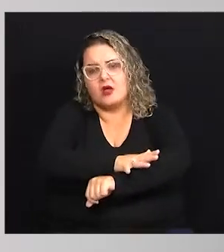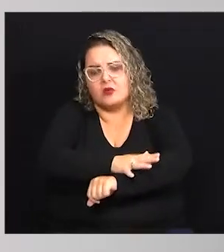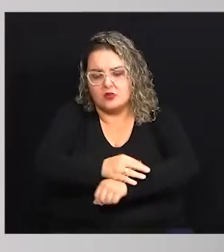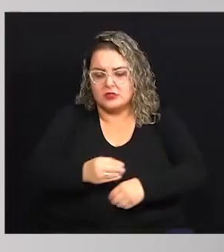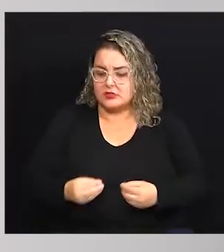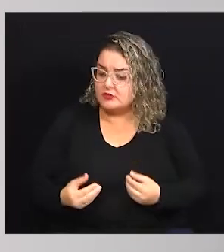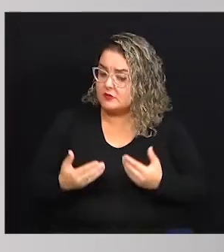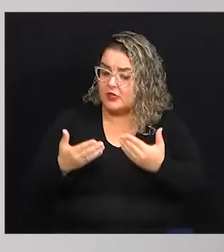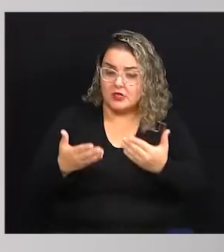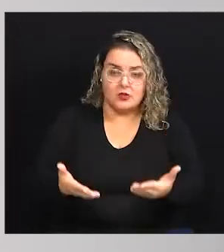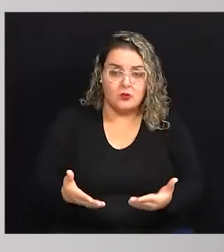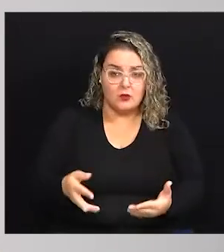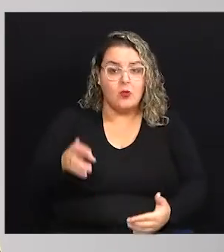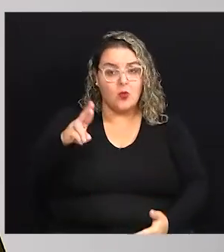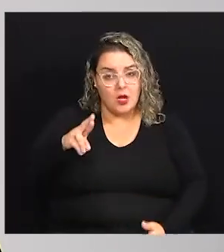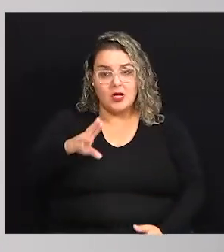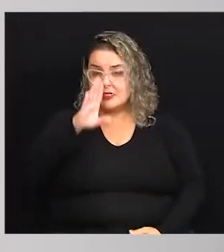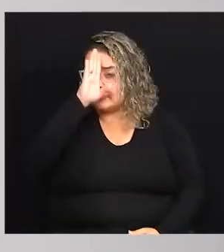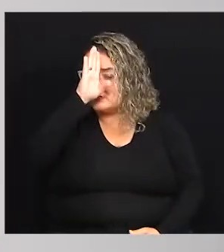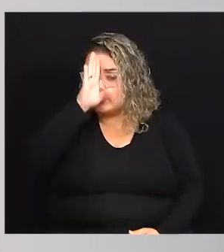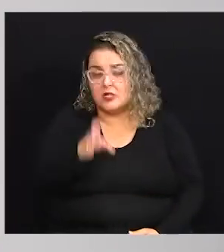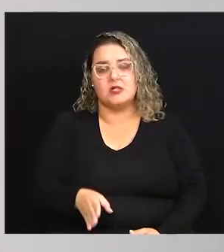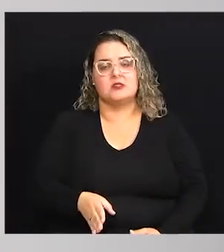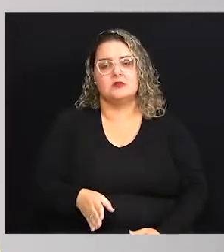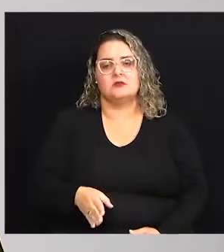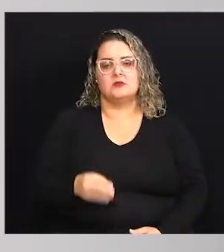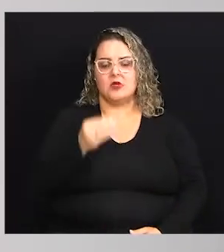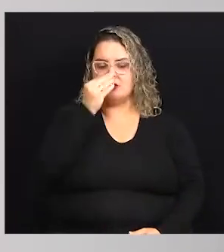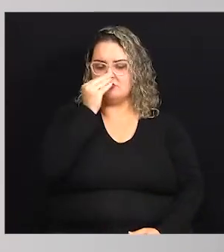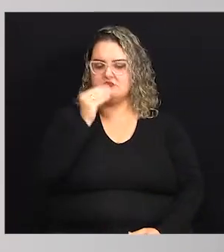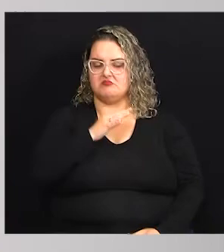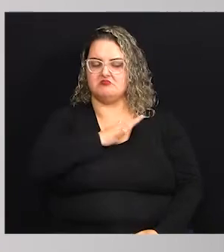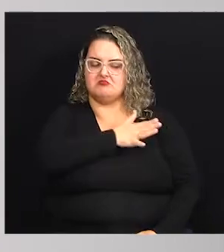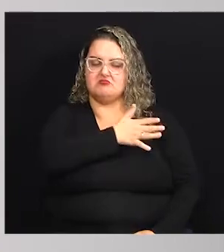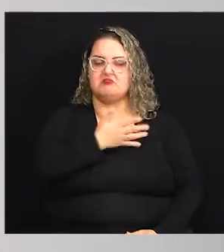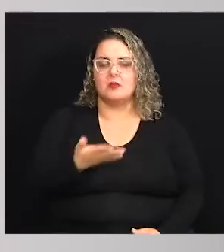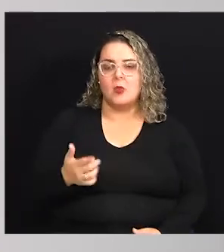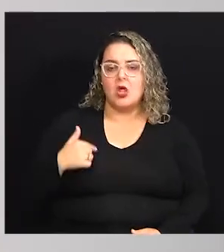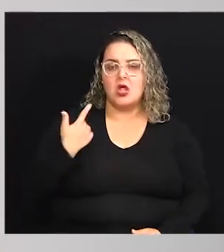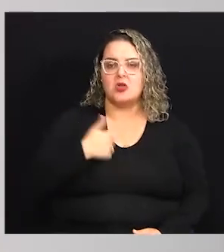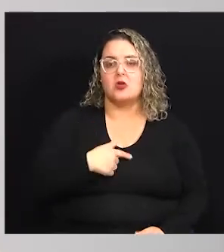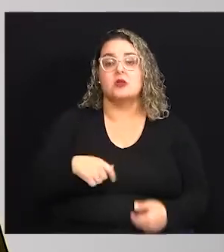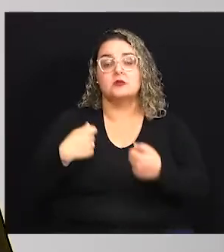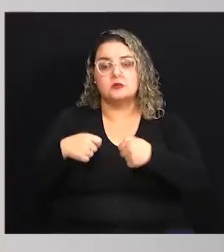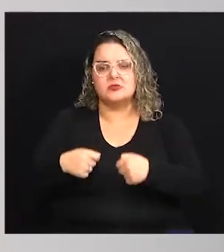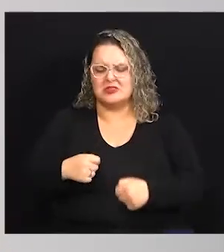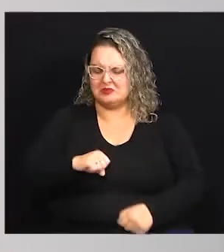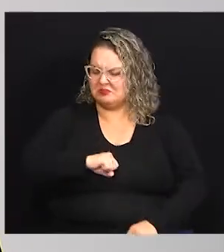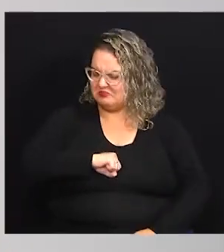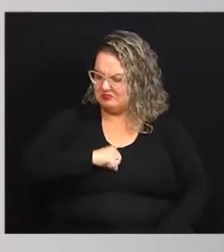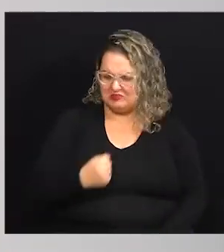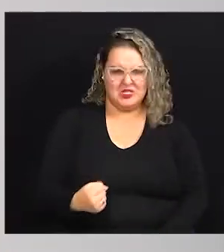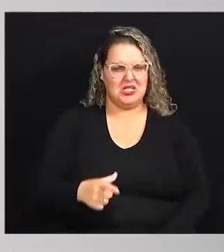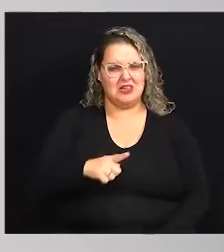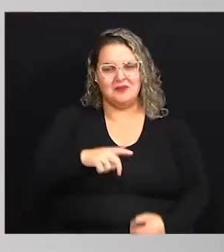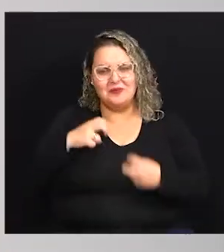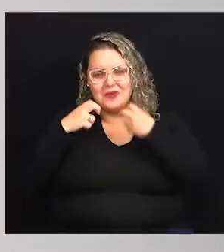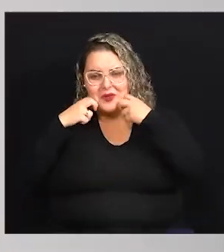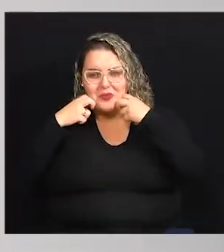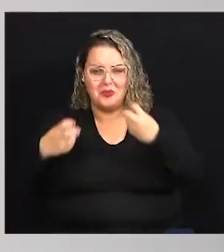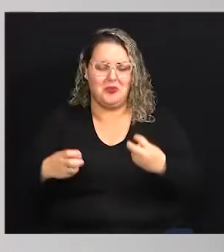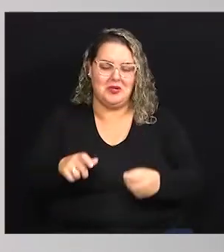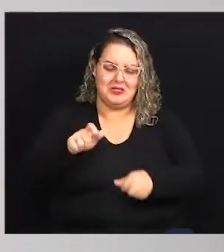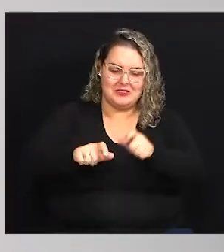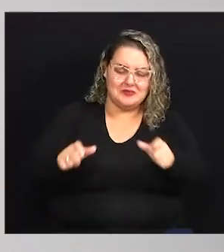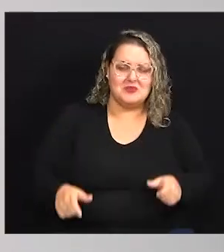racismo vem a ser o motivo principal da discriminação, onde nós devemos repudiar, ter